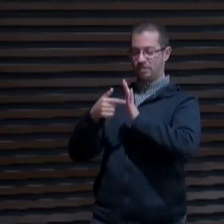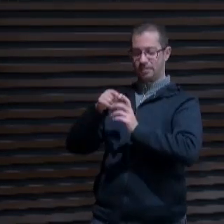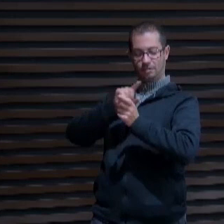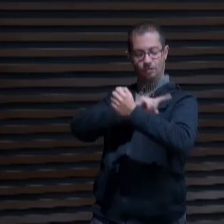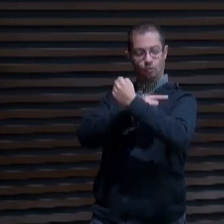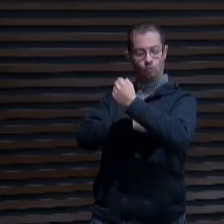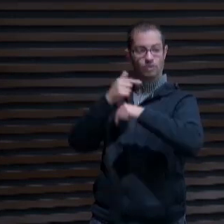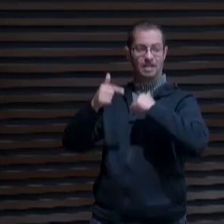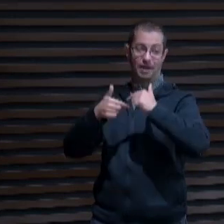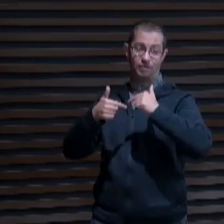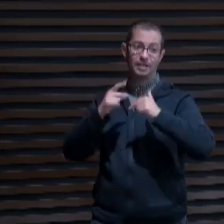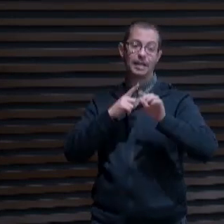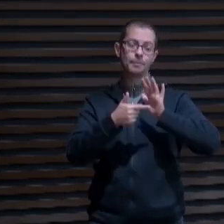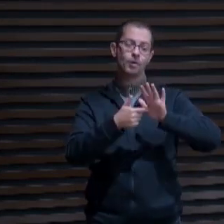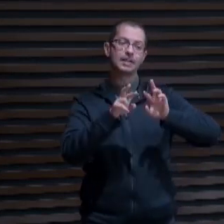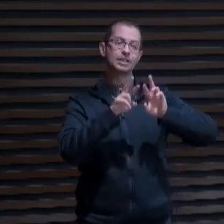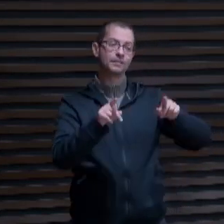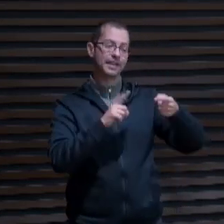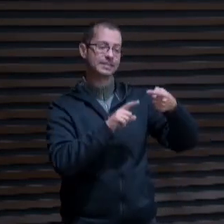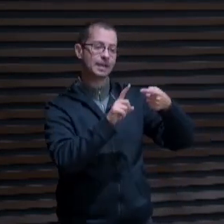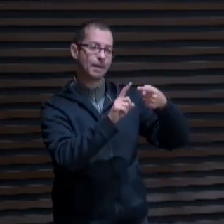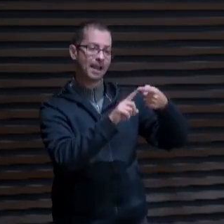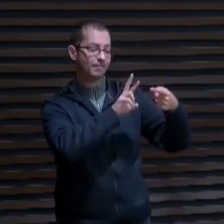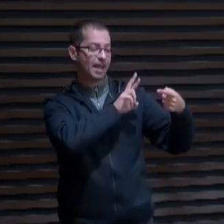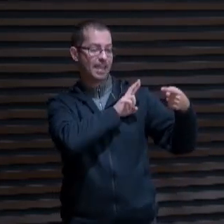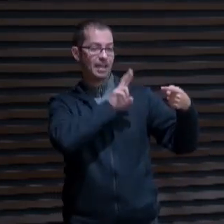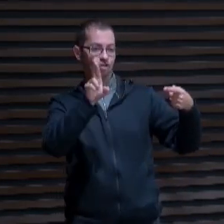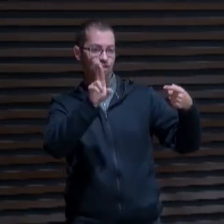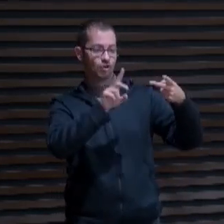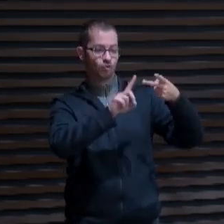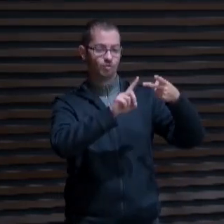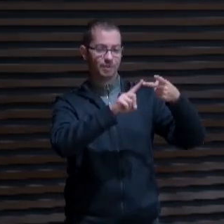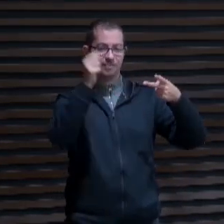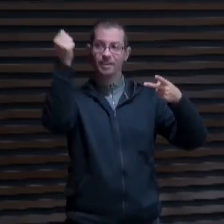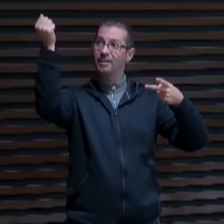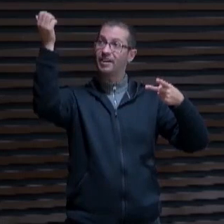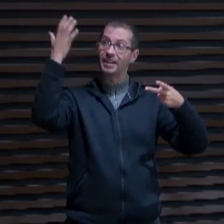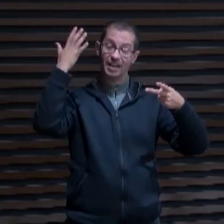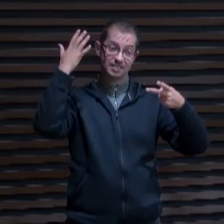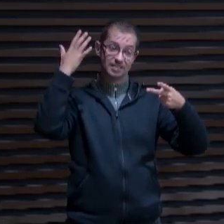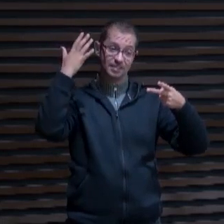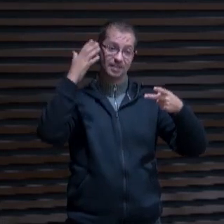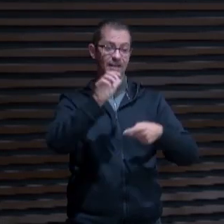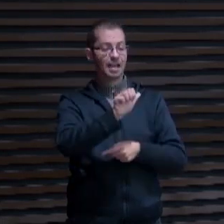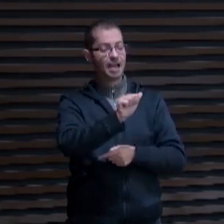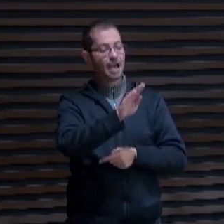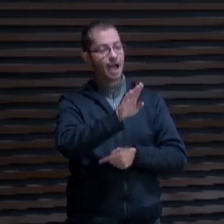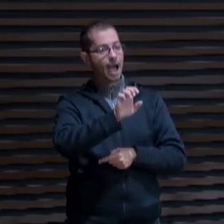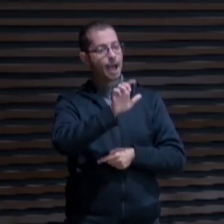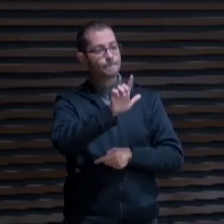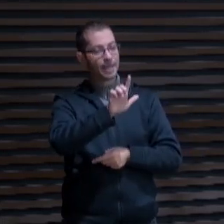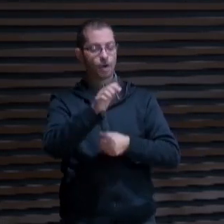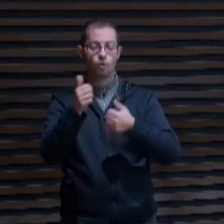diferença entre religião e graça. Abel, ele entrega e ele